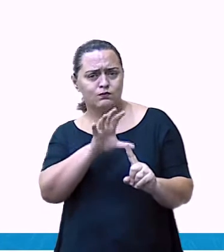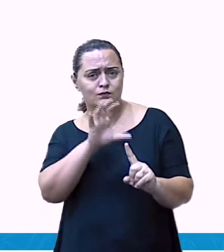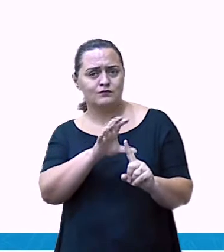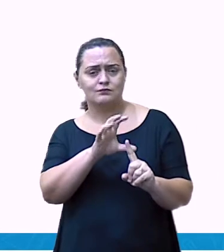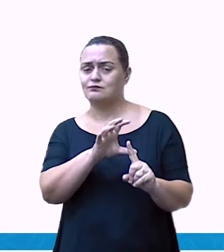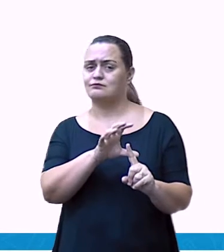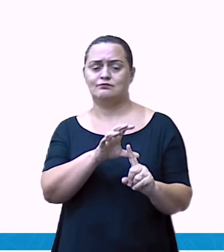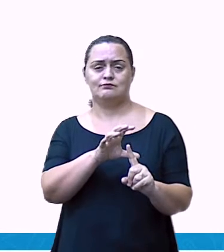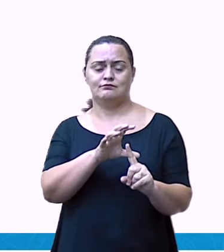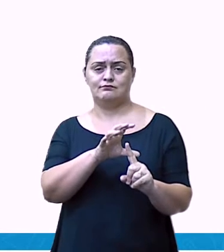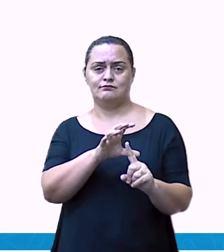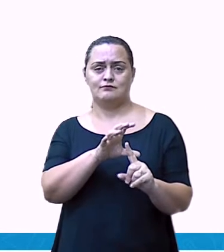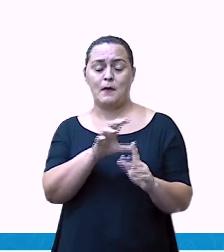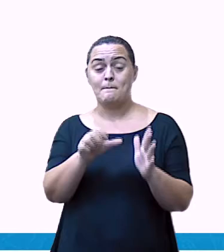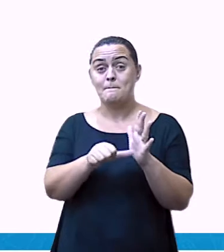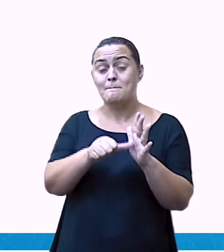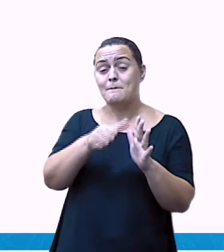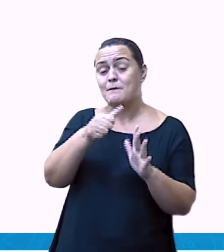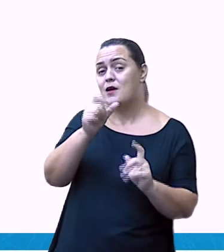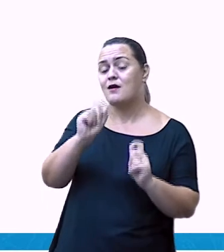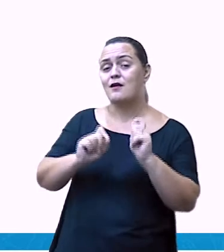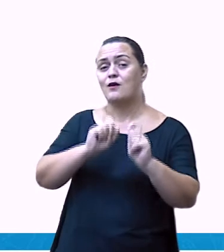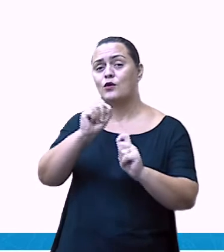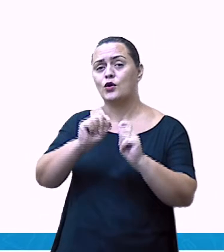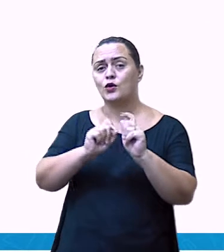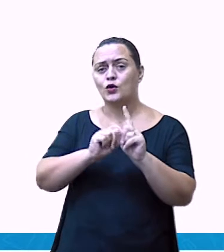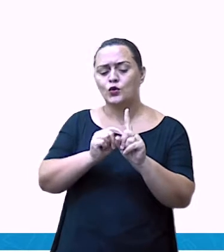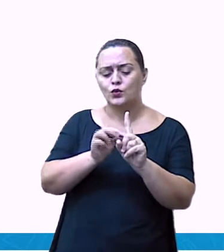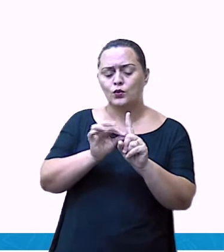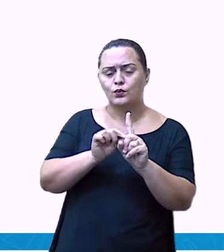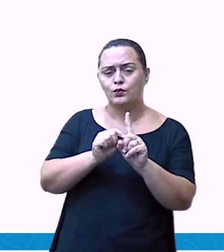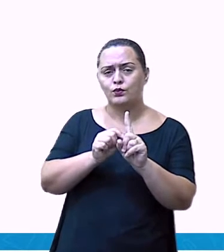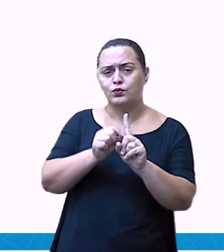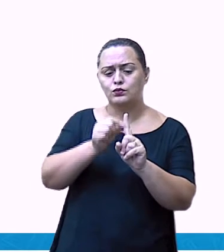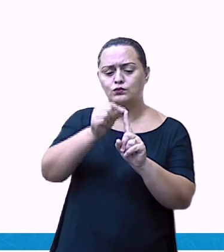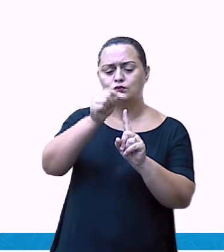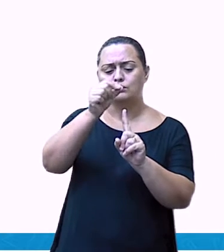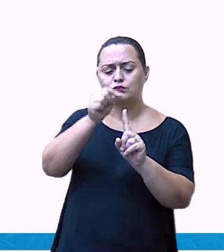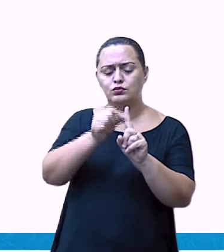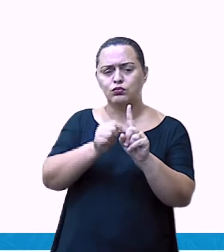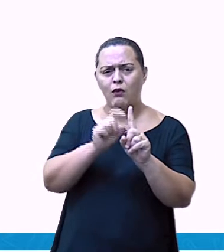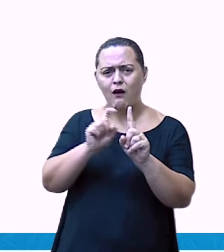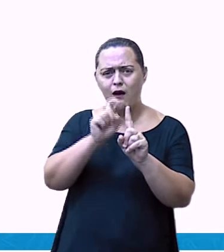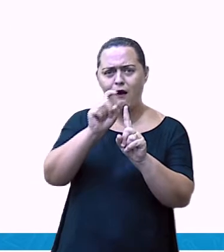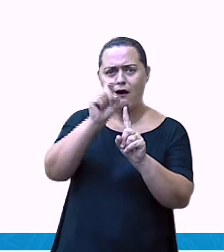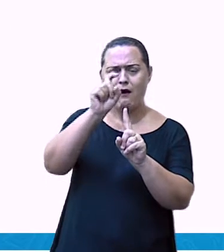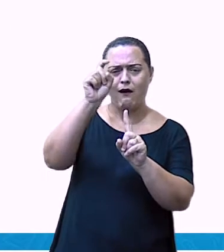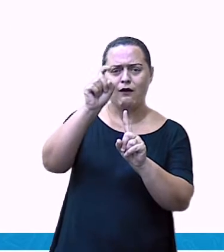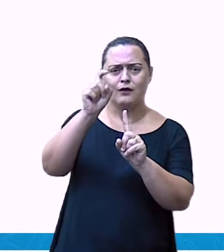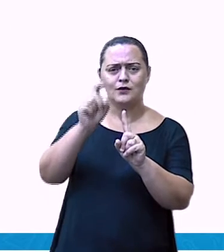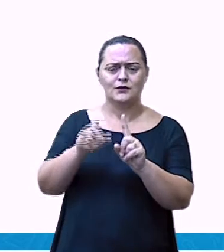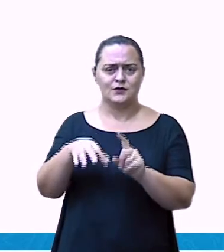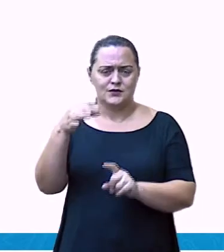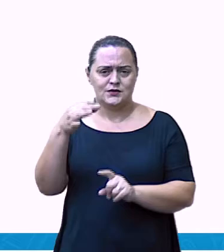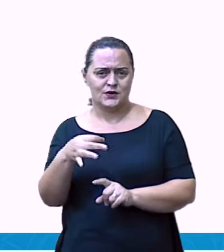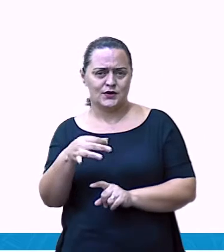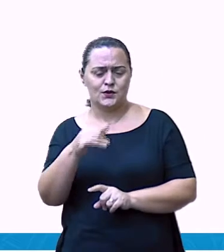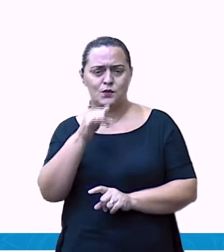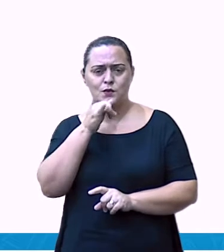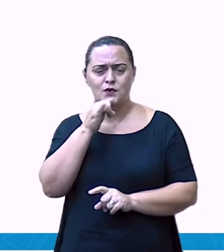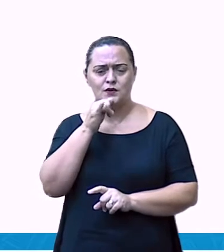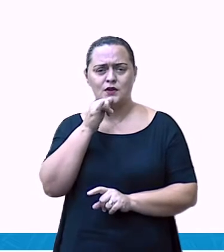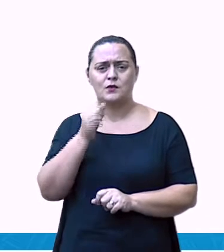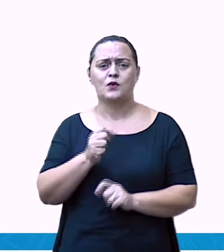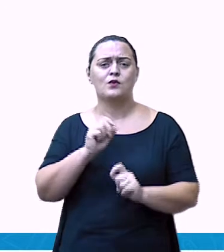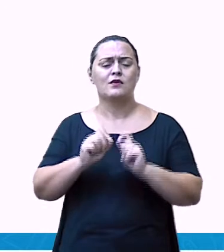Primeira influência é a latitude. O que é a latitude? É a distância de qualquer ponto